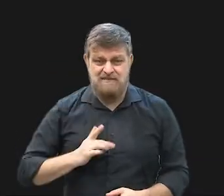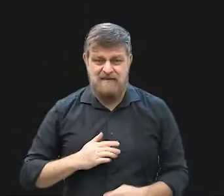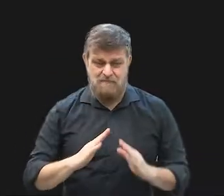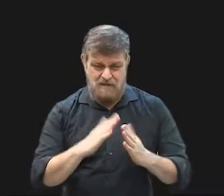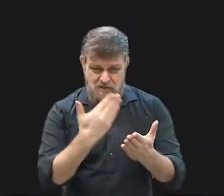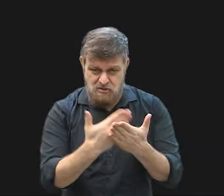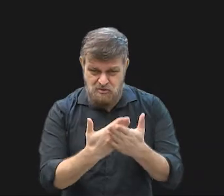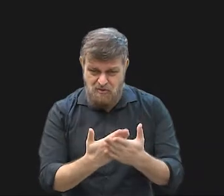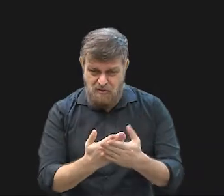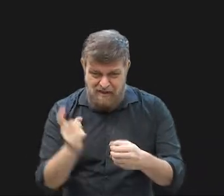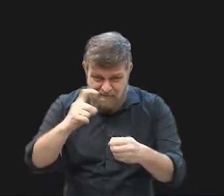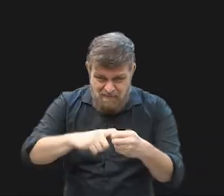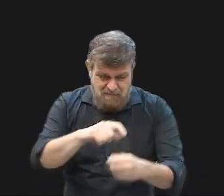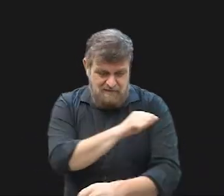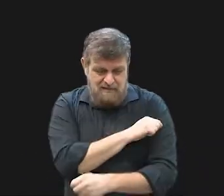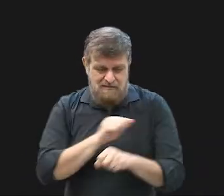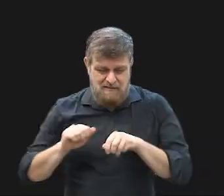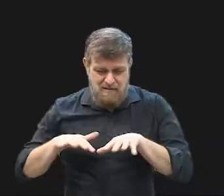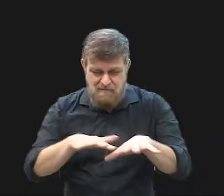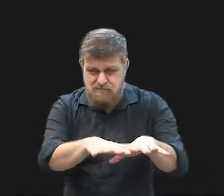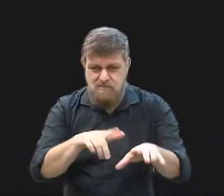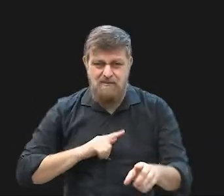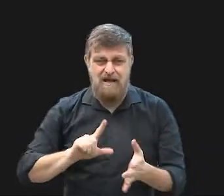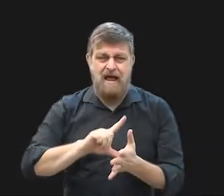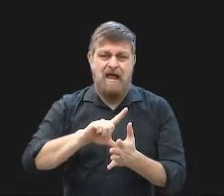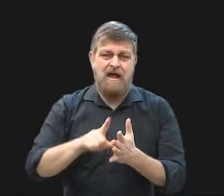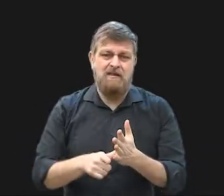35% a partir de outubro, depois 50% em novembro